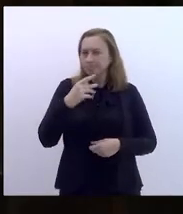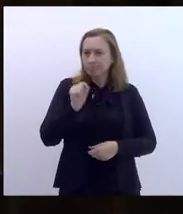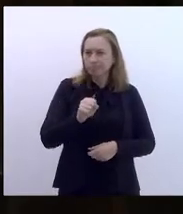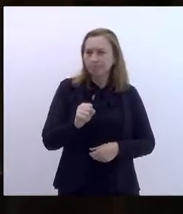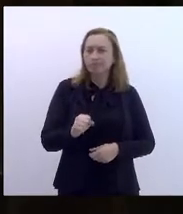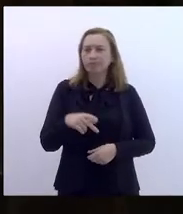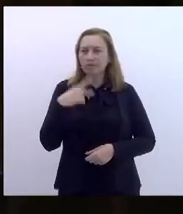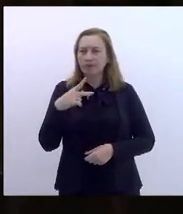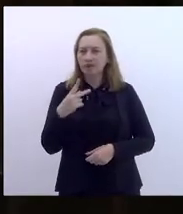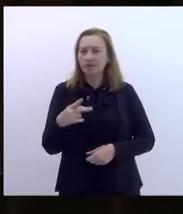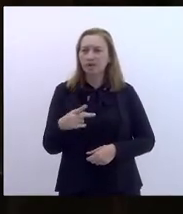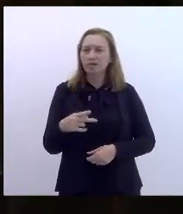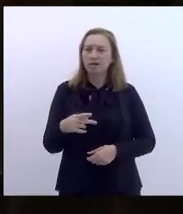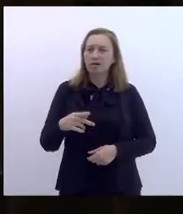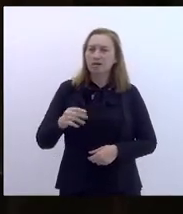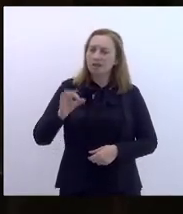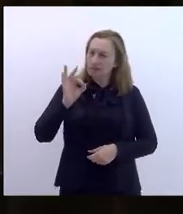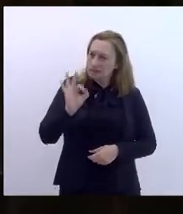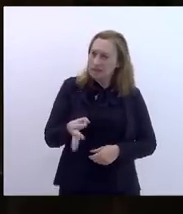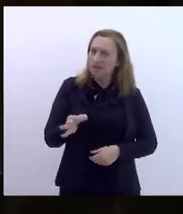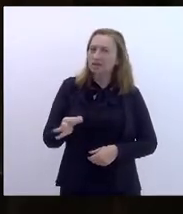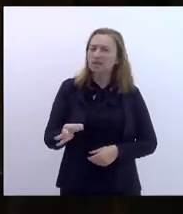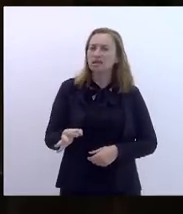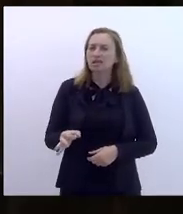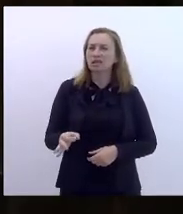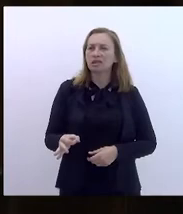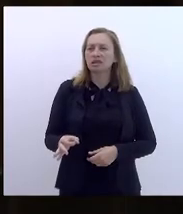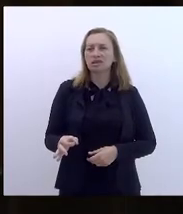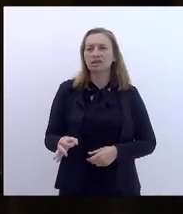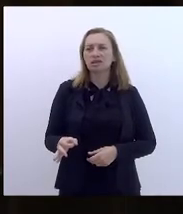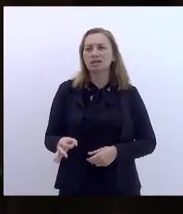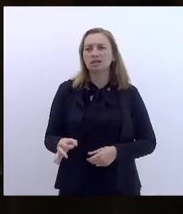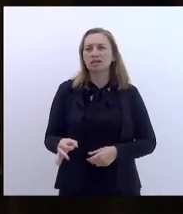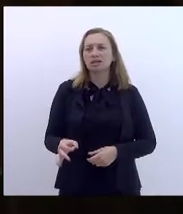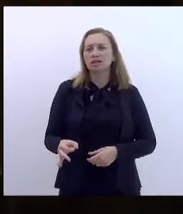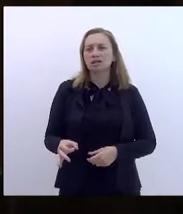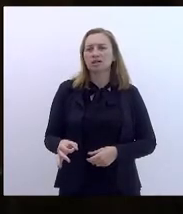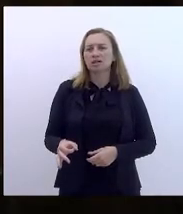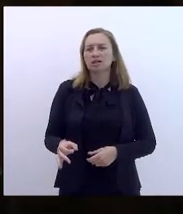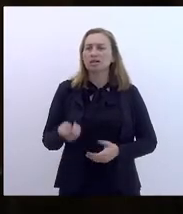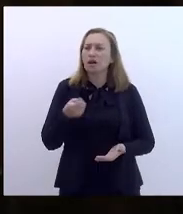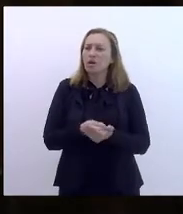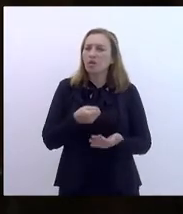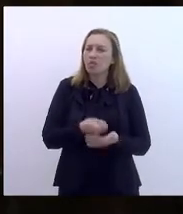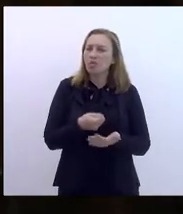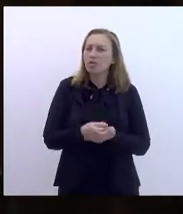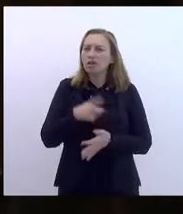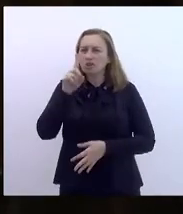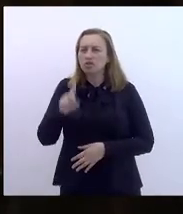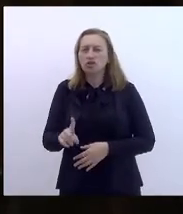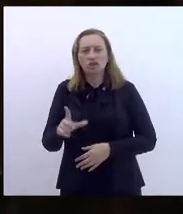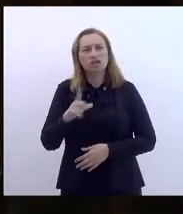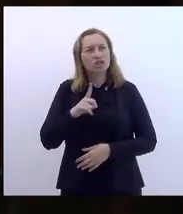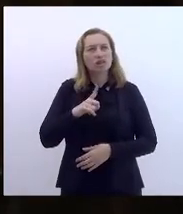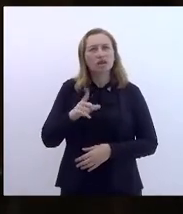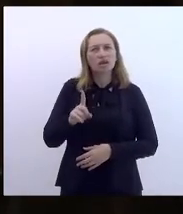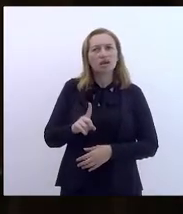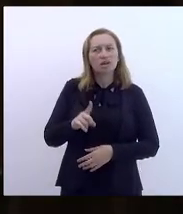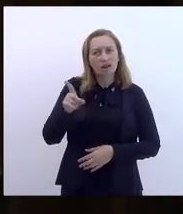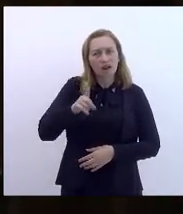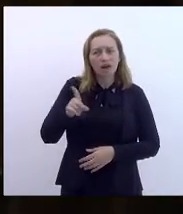Sim mas temos que falar com mãe ligou com mais urgência é a cobrança dos direitos que já estão lá